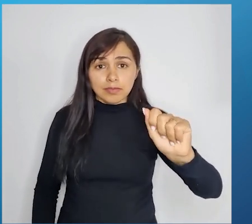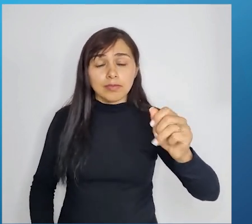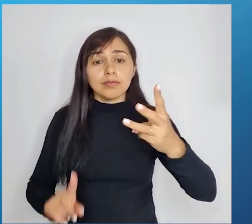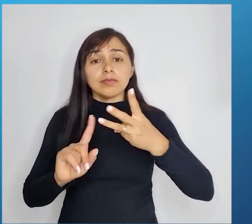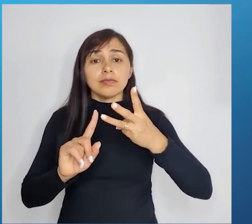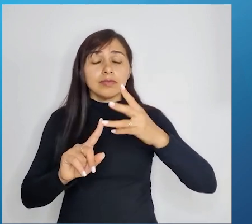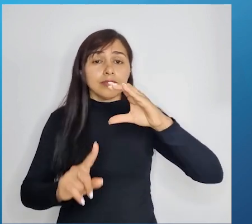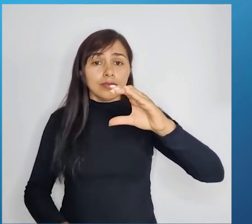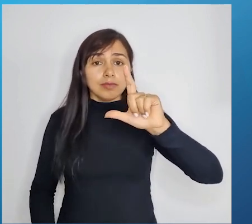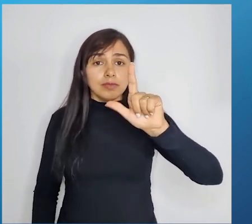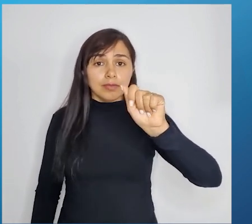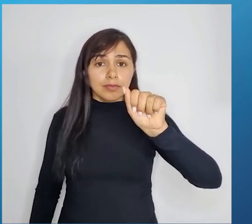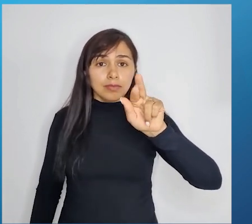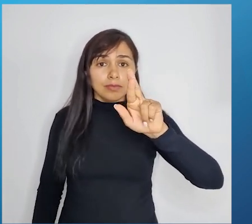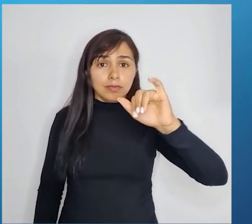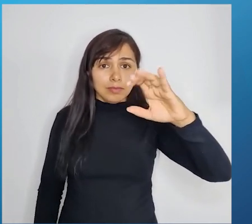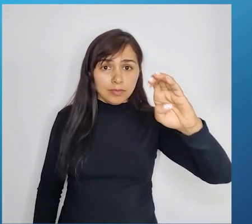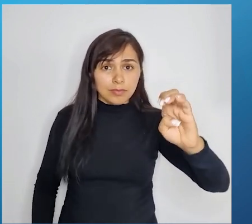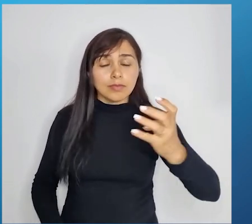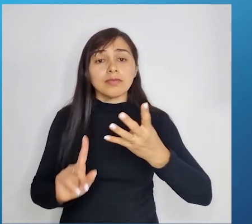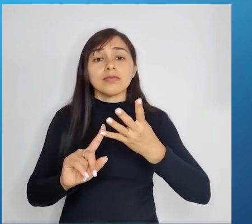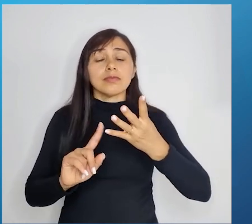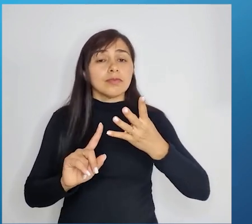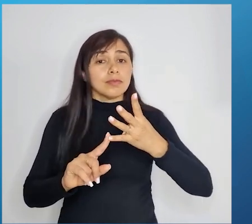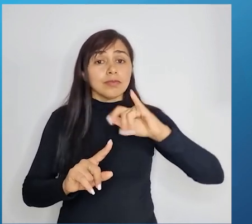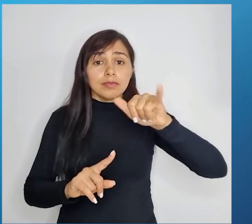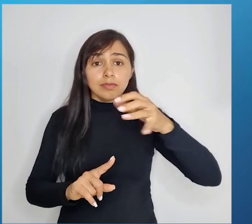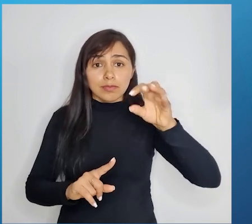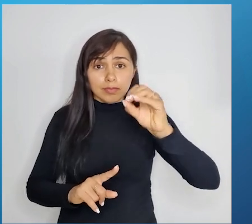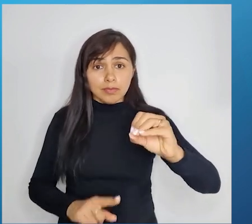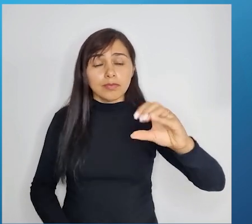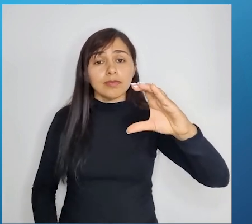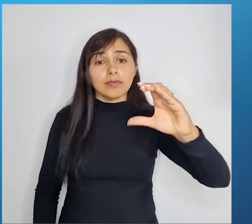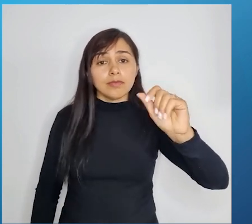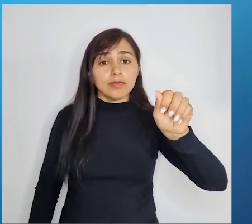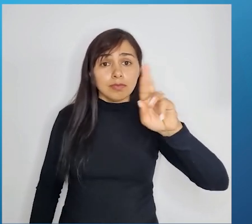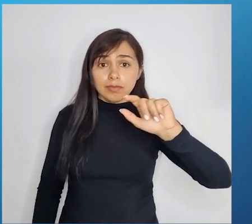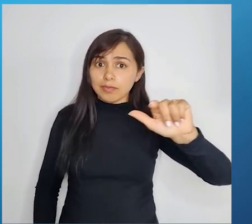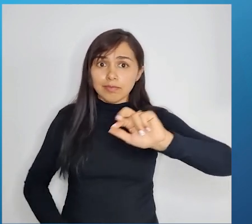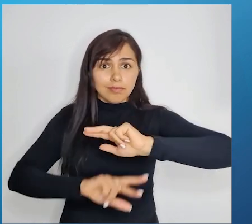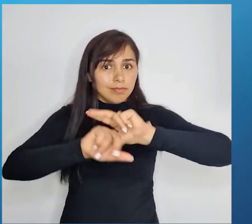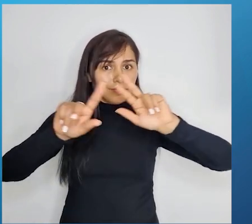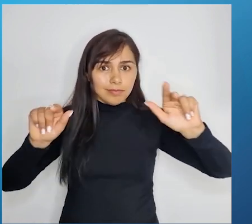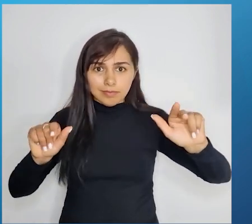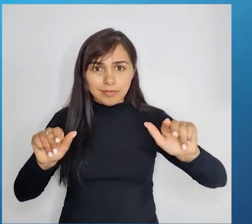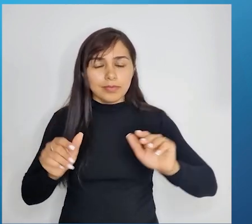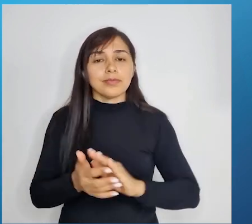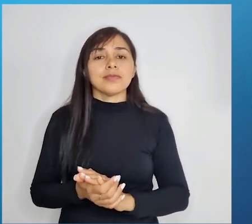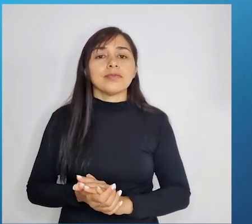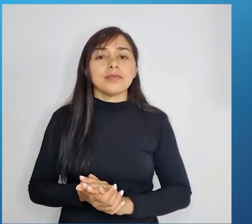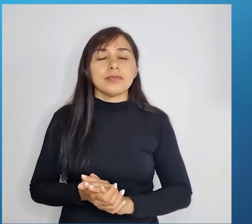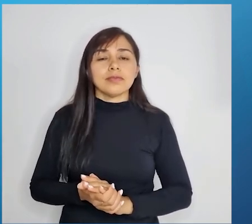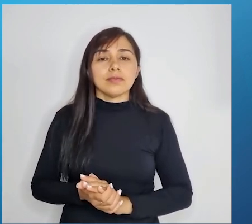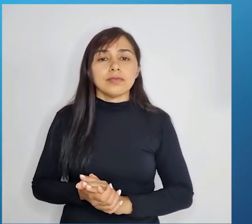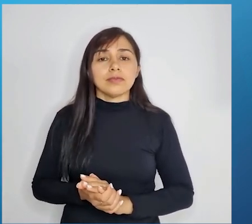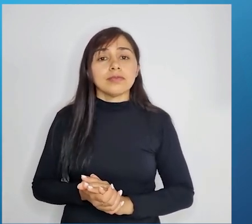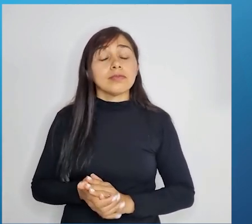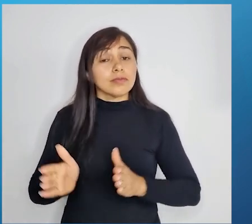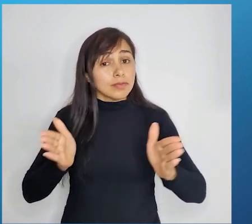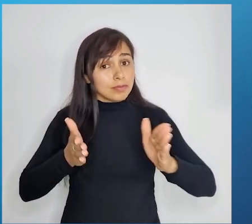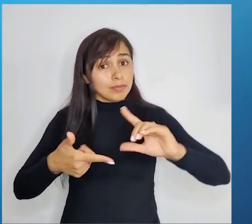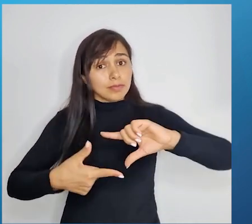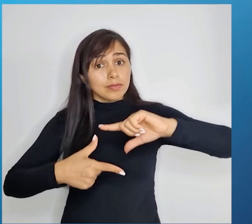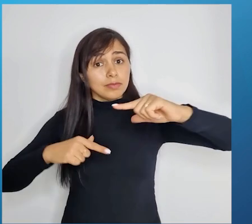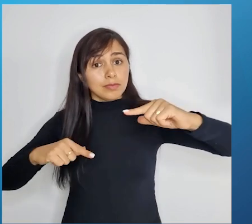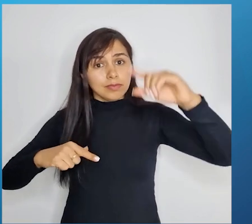Meirelles, Clarice Lispector, Jorge Amado, João Cabral de Melo Neto, Vinícius de Moraes, entre outros. No